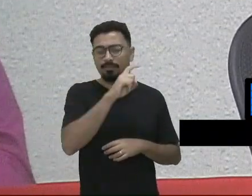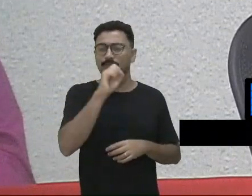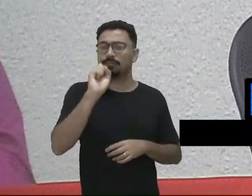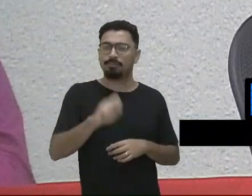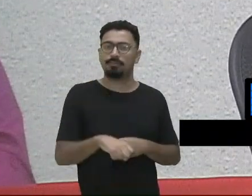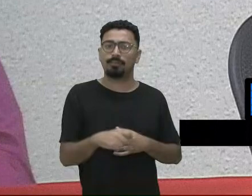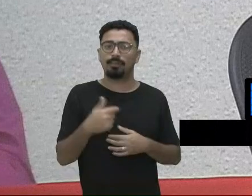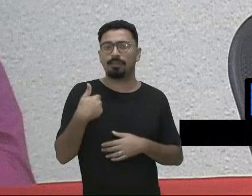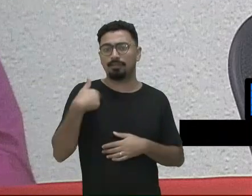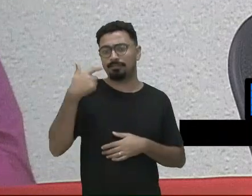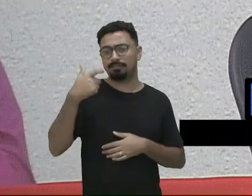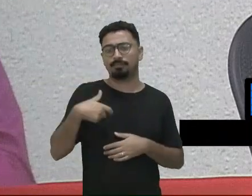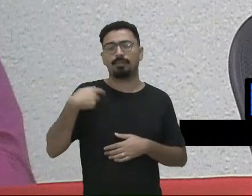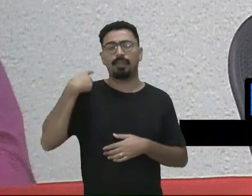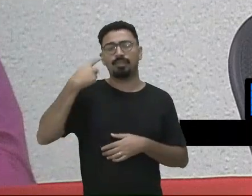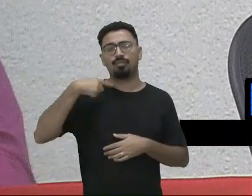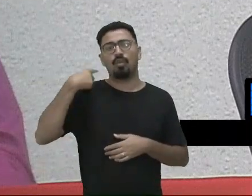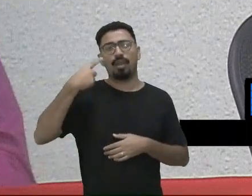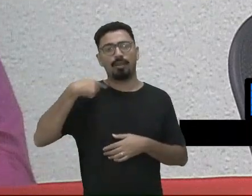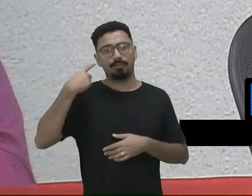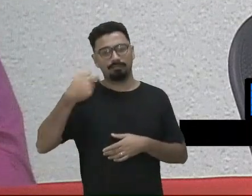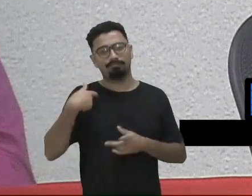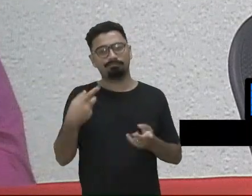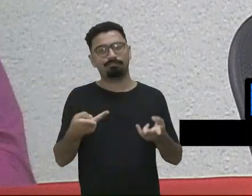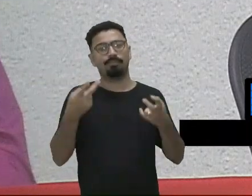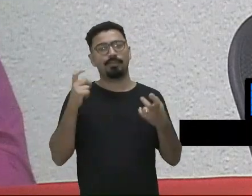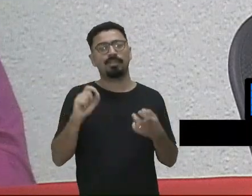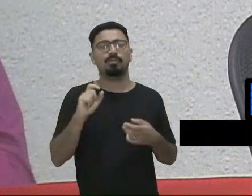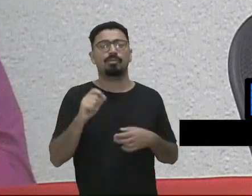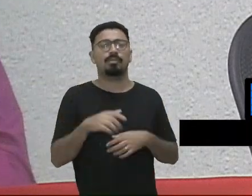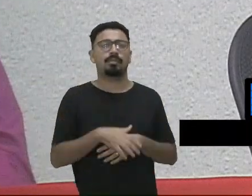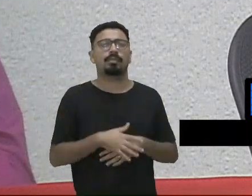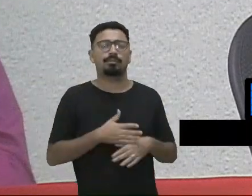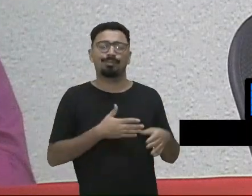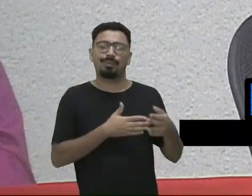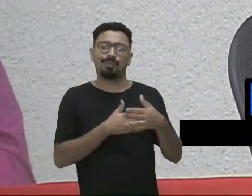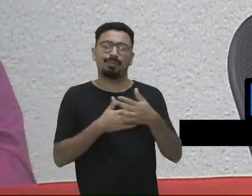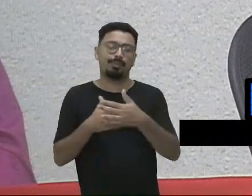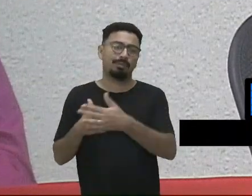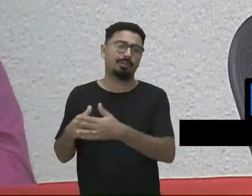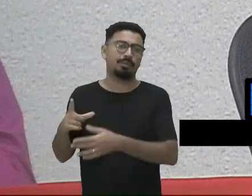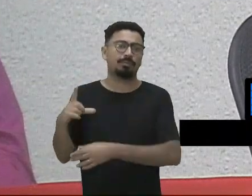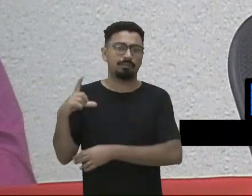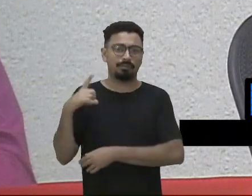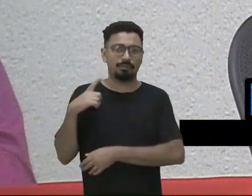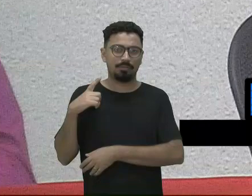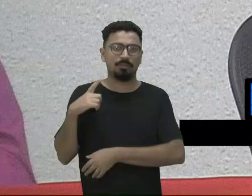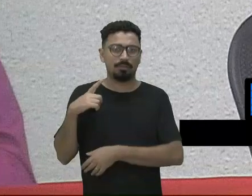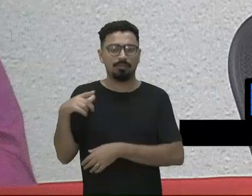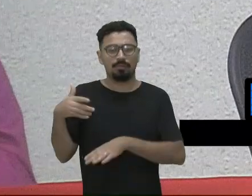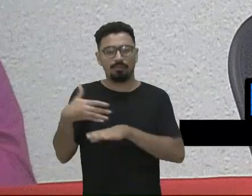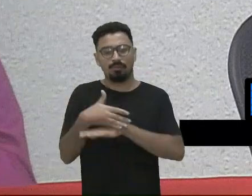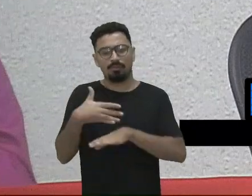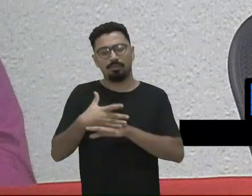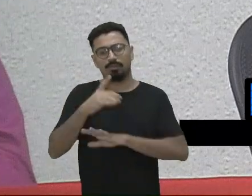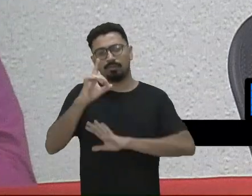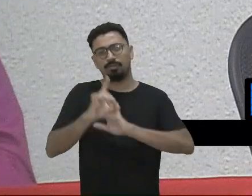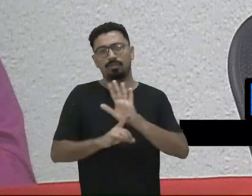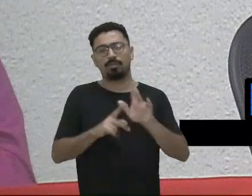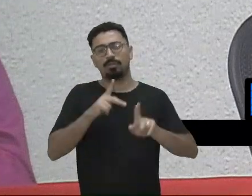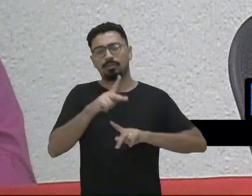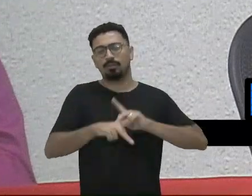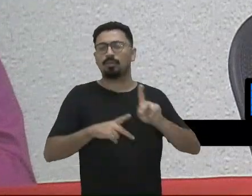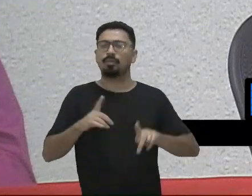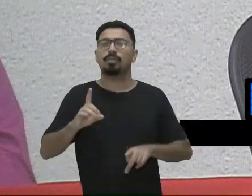Eu, como advogada, vejo os obstáculos que existem no acesso ao direito da população